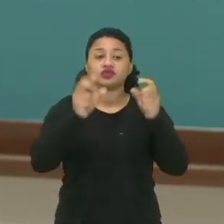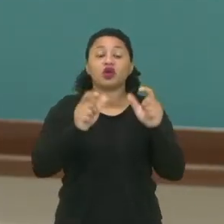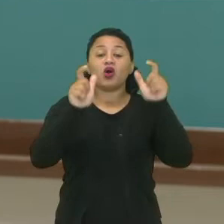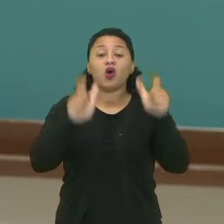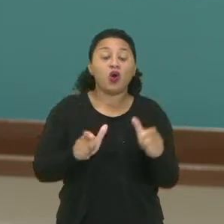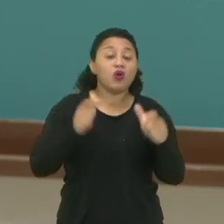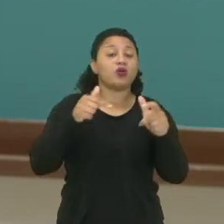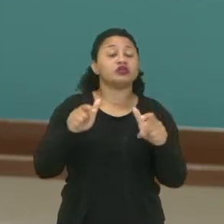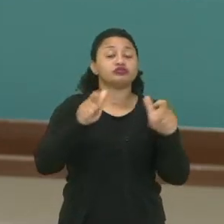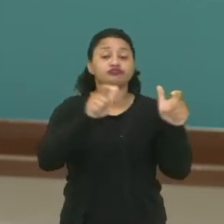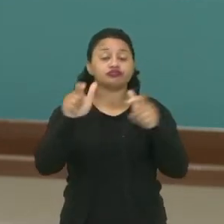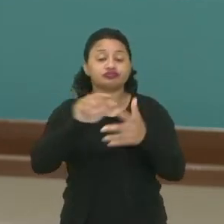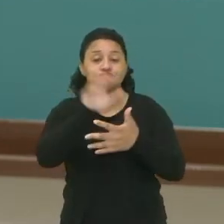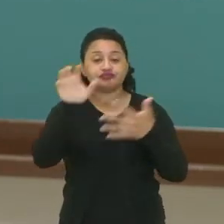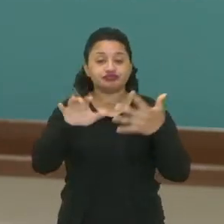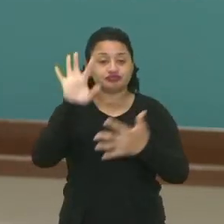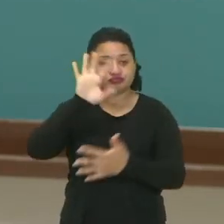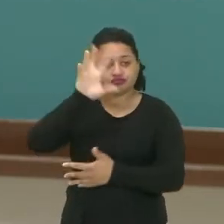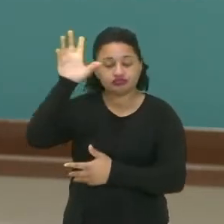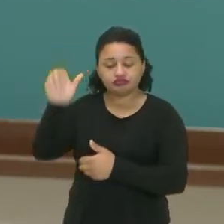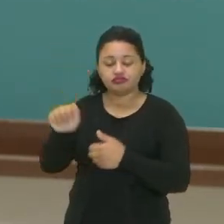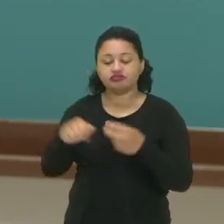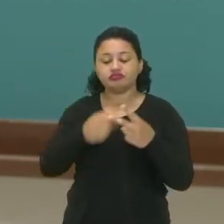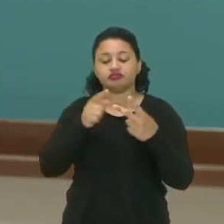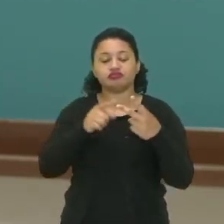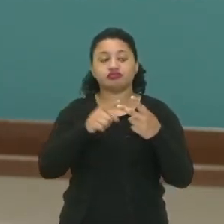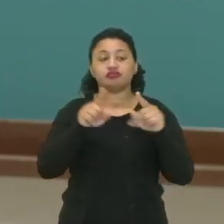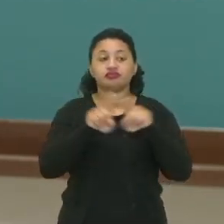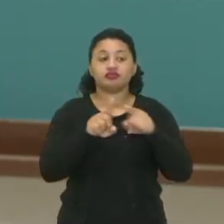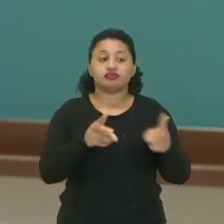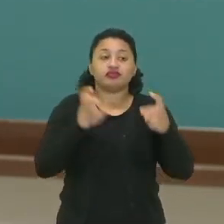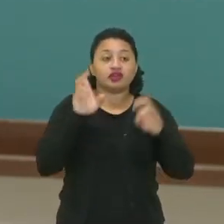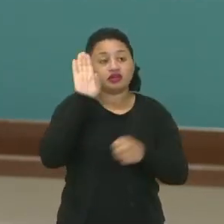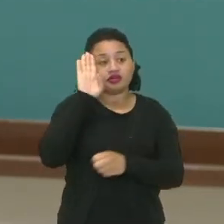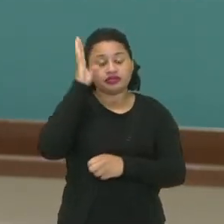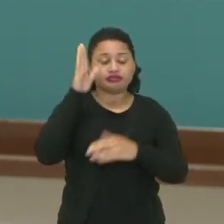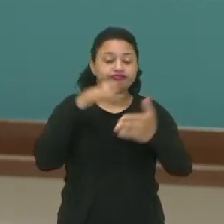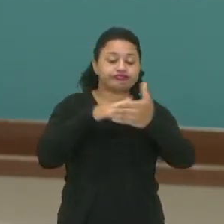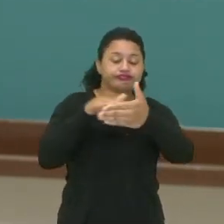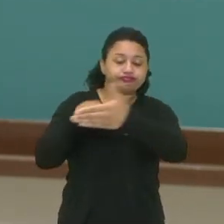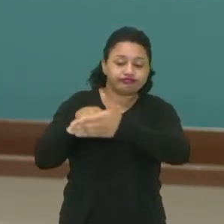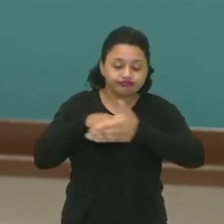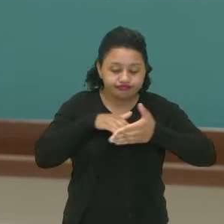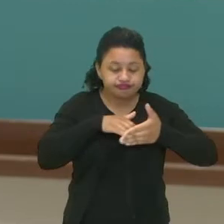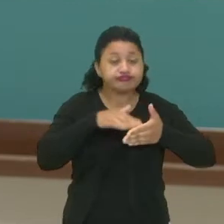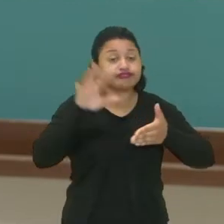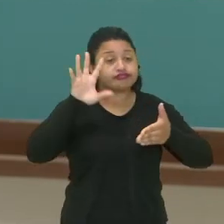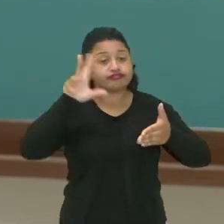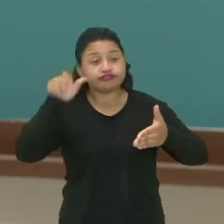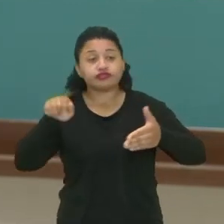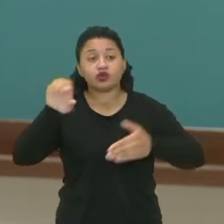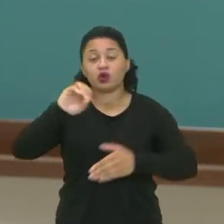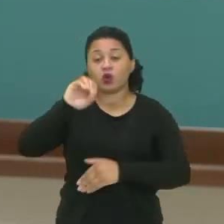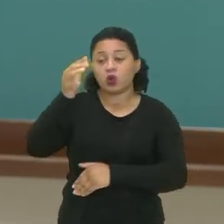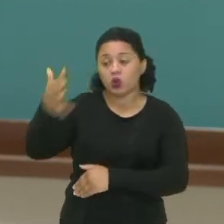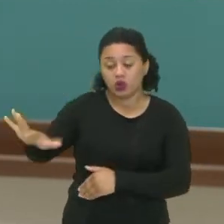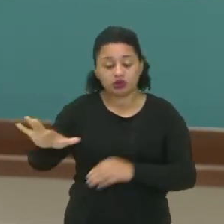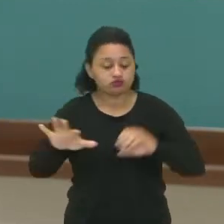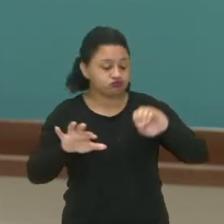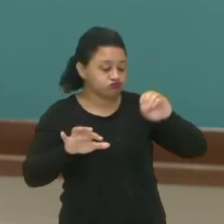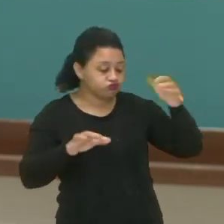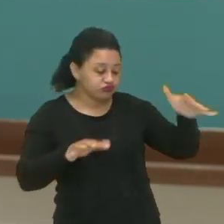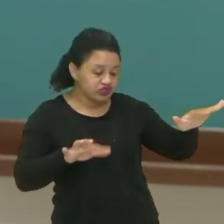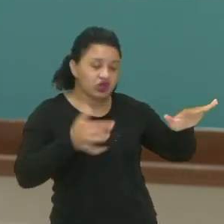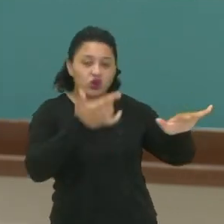do continente africano. E vamos também reconhecer os principais limites da África, com os oceanos ali, quais os limites, com